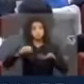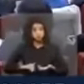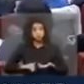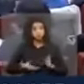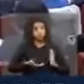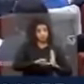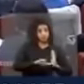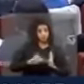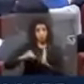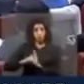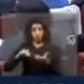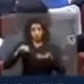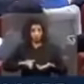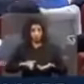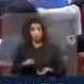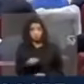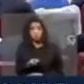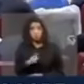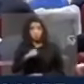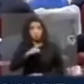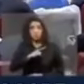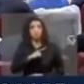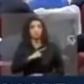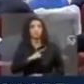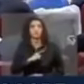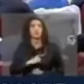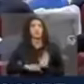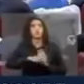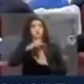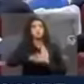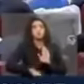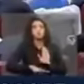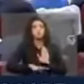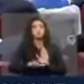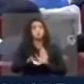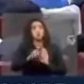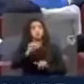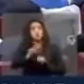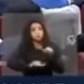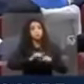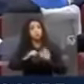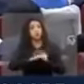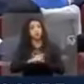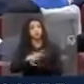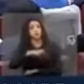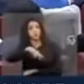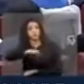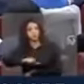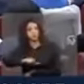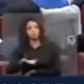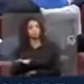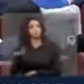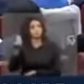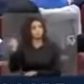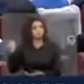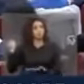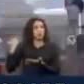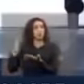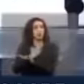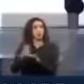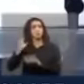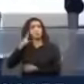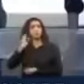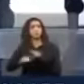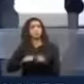Senado Federal, possuem projetos de modificação do Código Penal e que as reformas já ocorridas